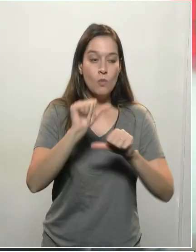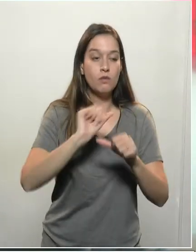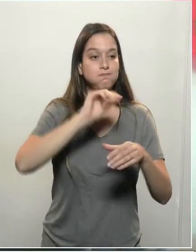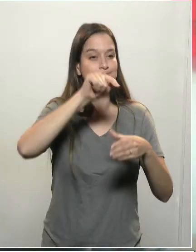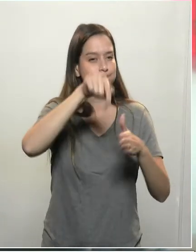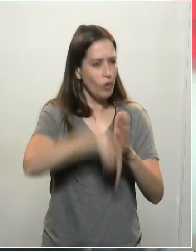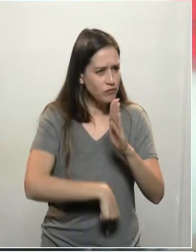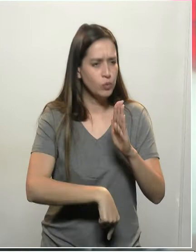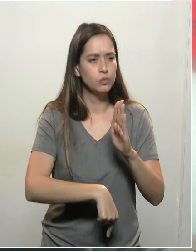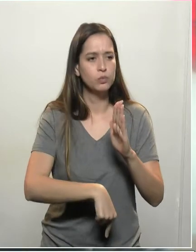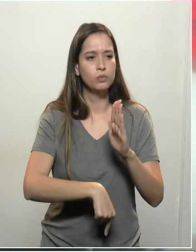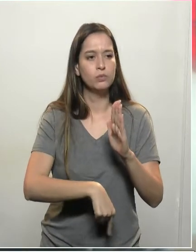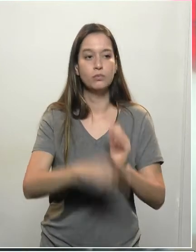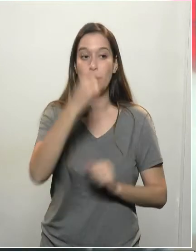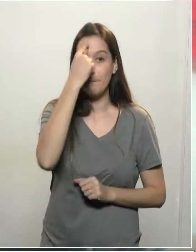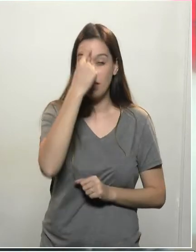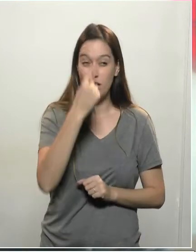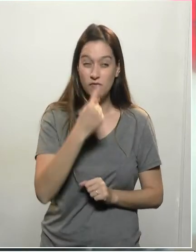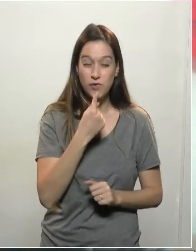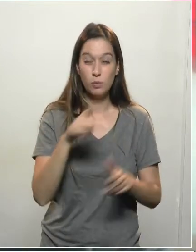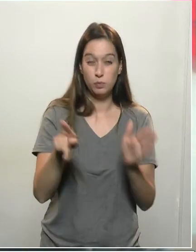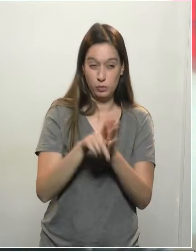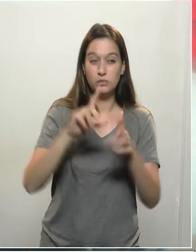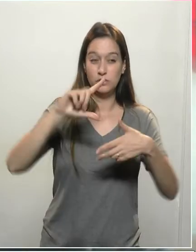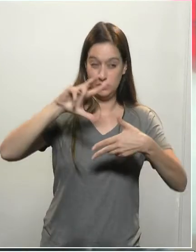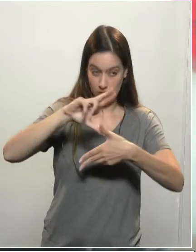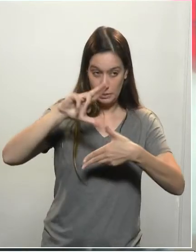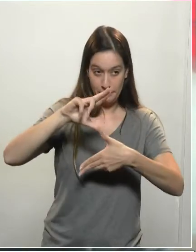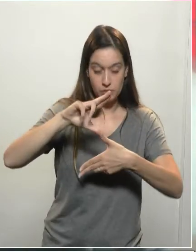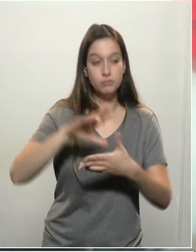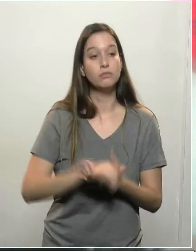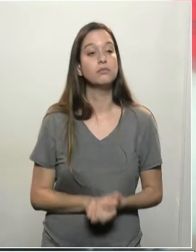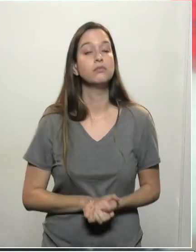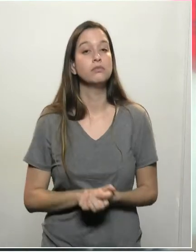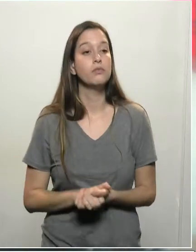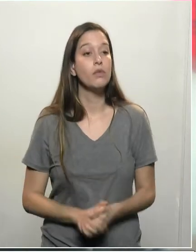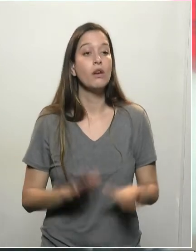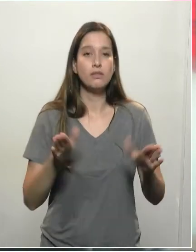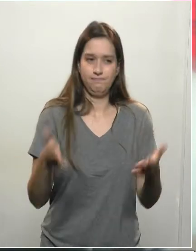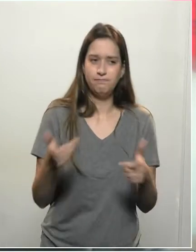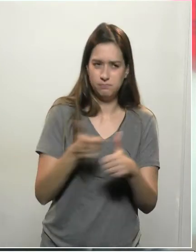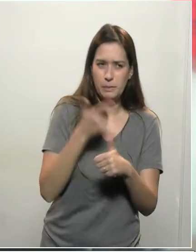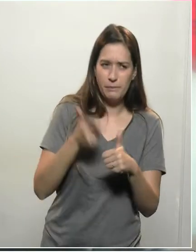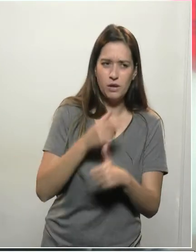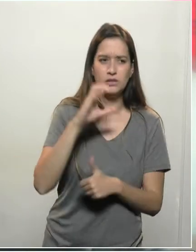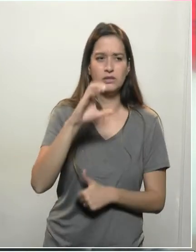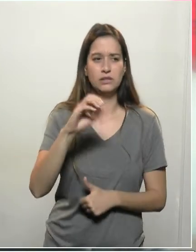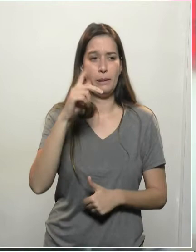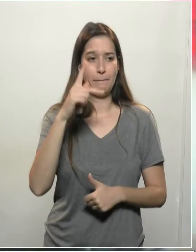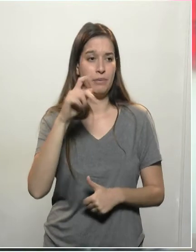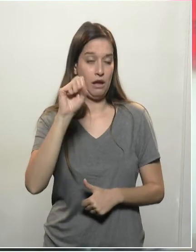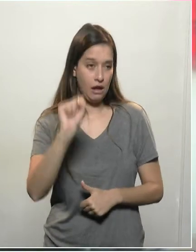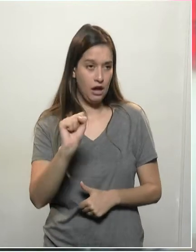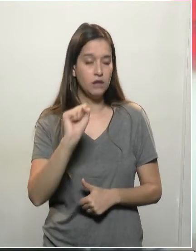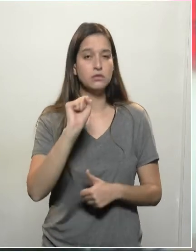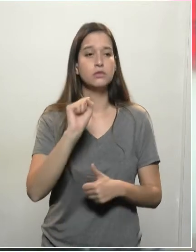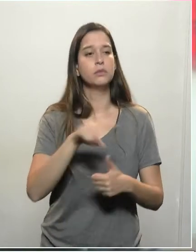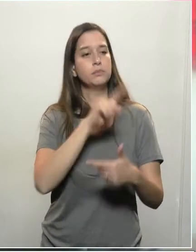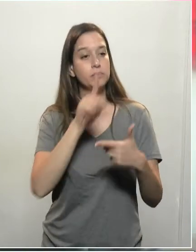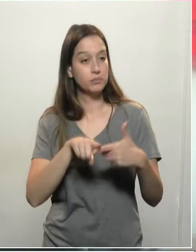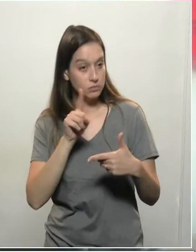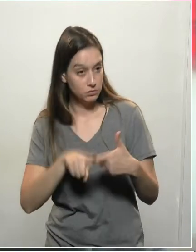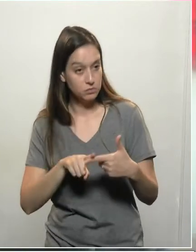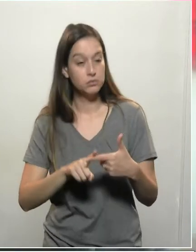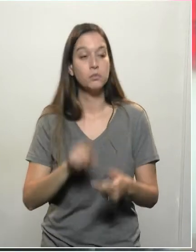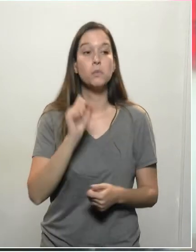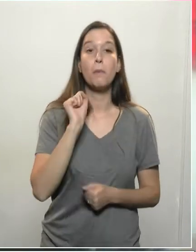profundamente o perfil da companhia. Uma delas, a possibilidade de fazer SPS, outra, a possibilidade, segundo